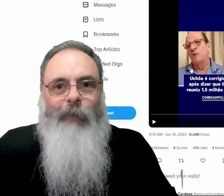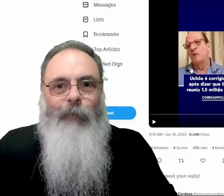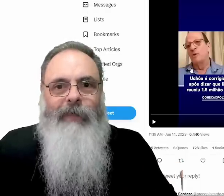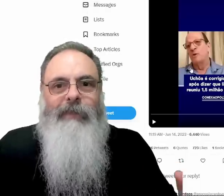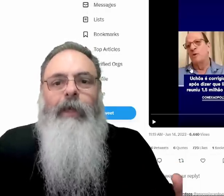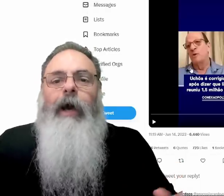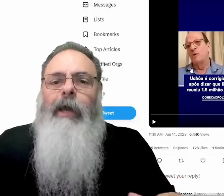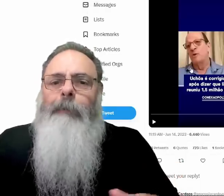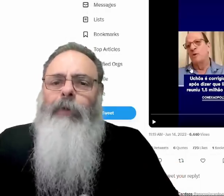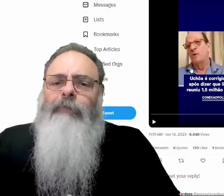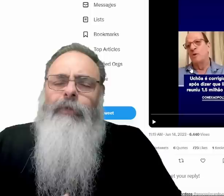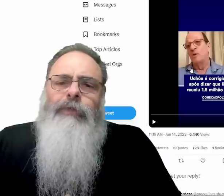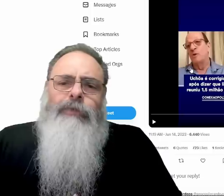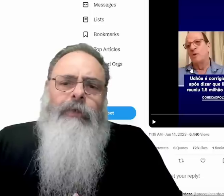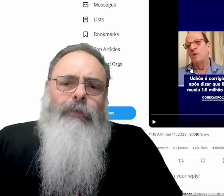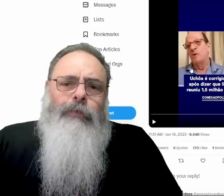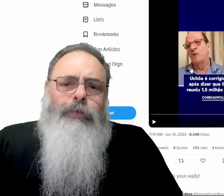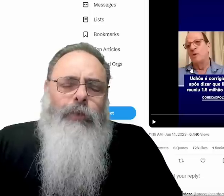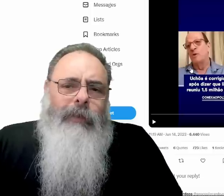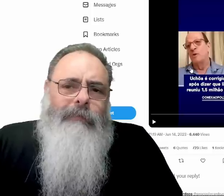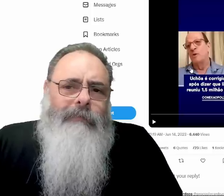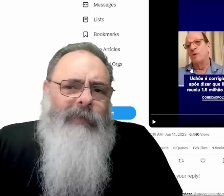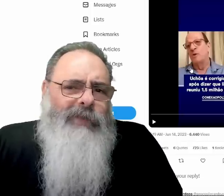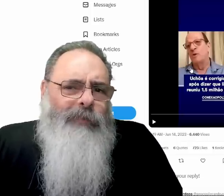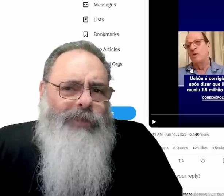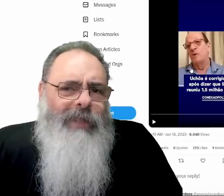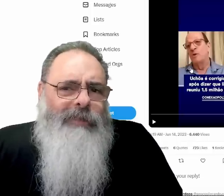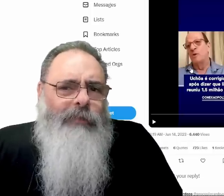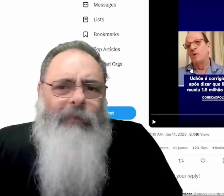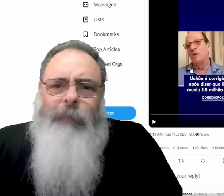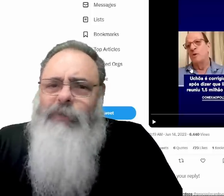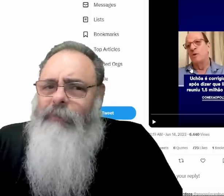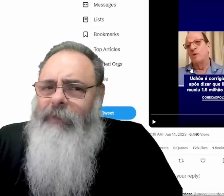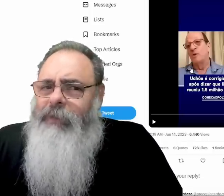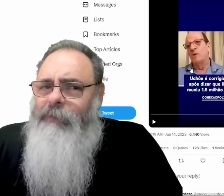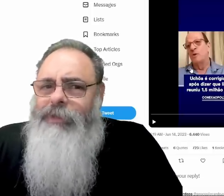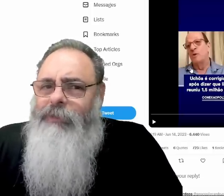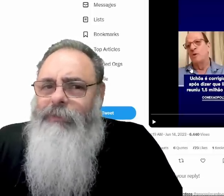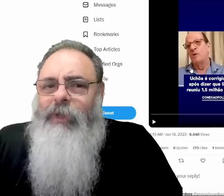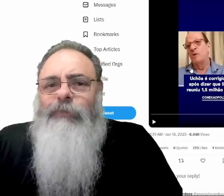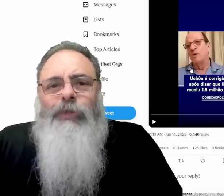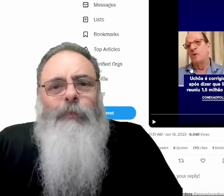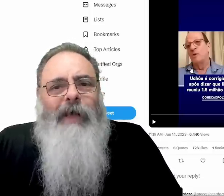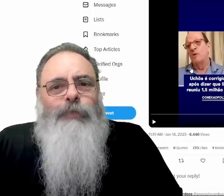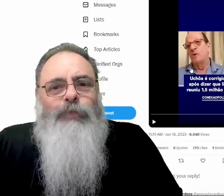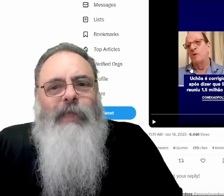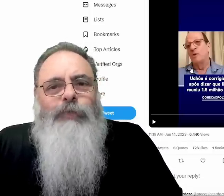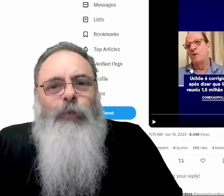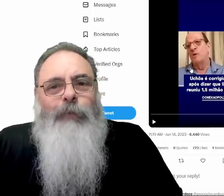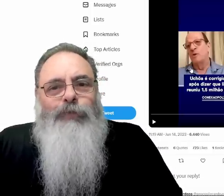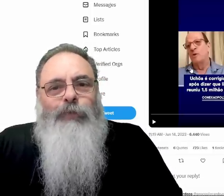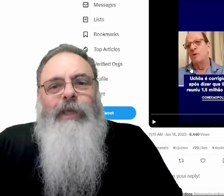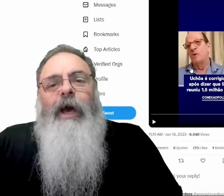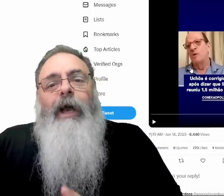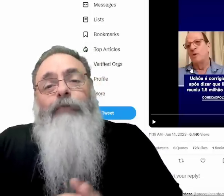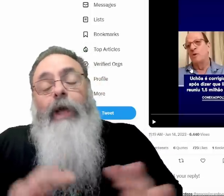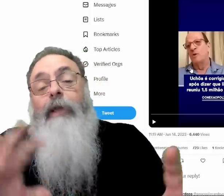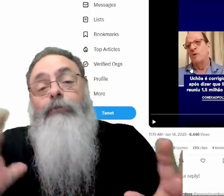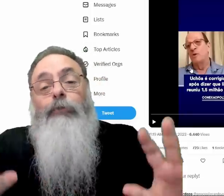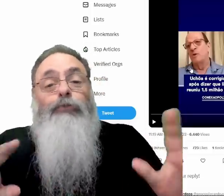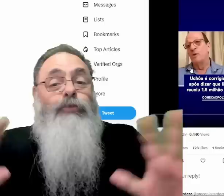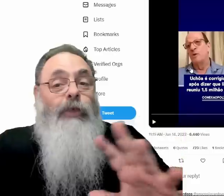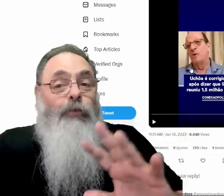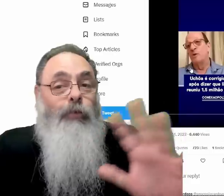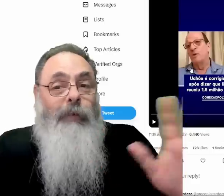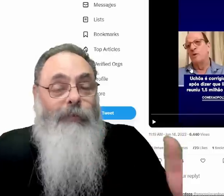ele fala uma coisa a repórter falando olha só acho que não tinha o pessoal tá falando que não tinha isso não tinha no máximo 6 mil pessoas aí